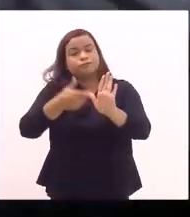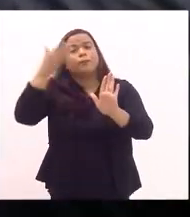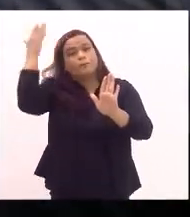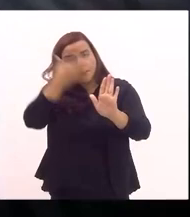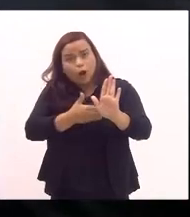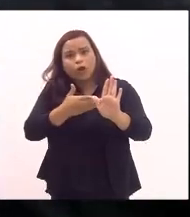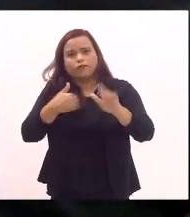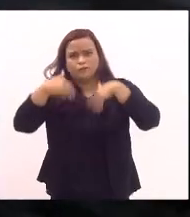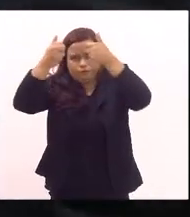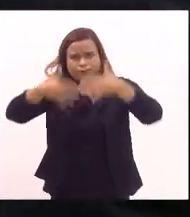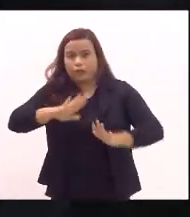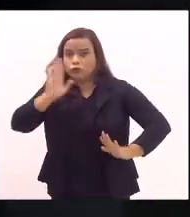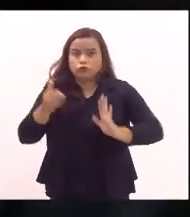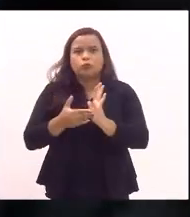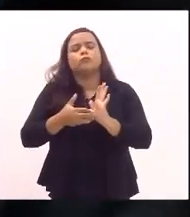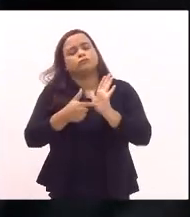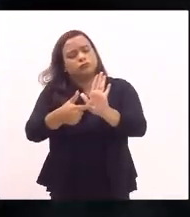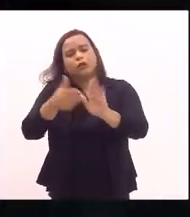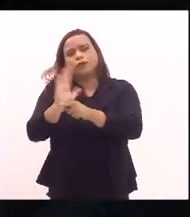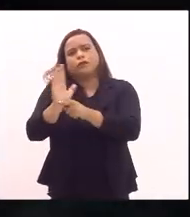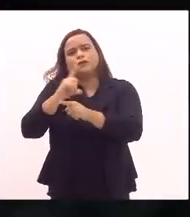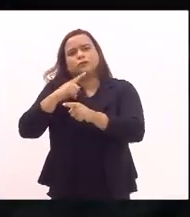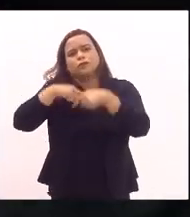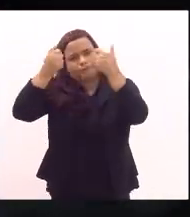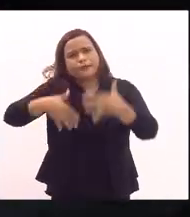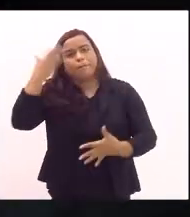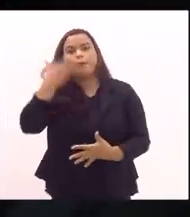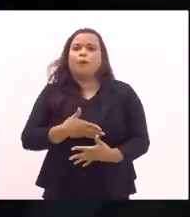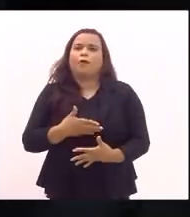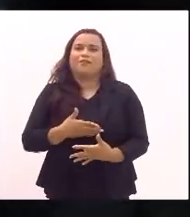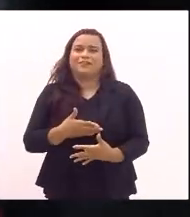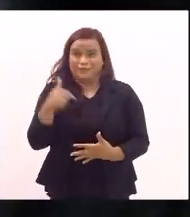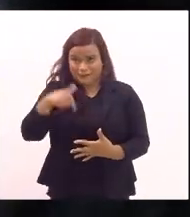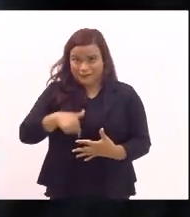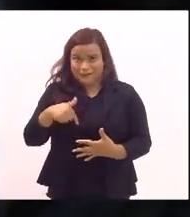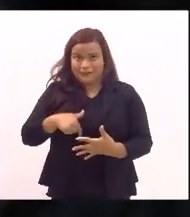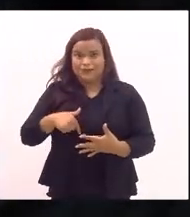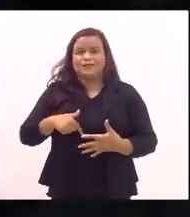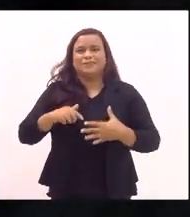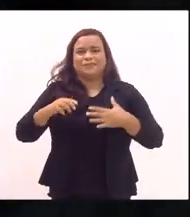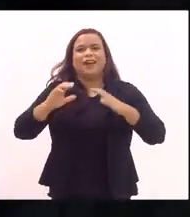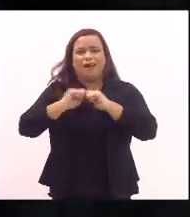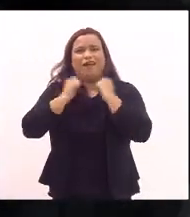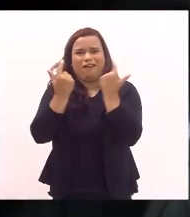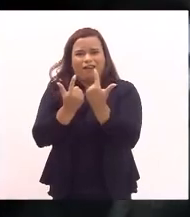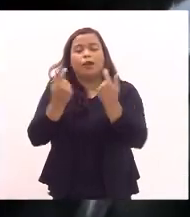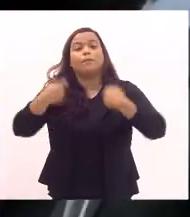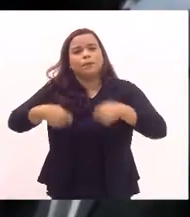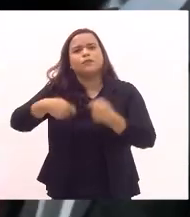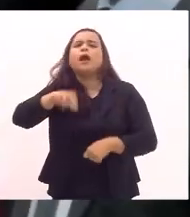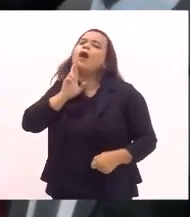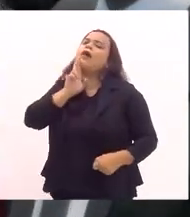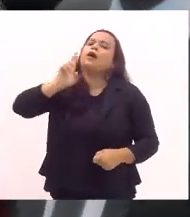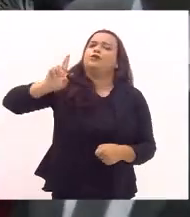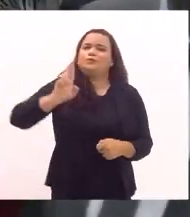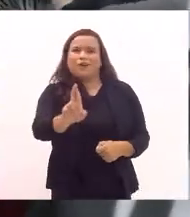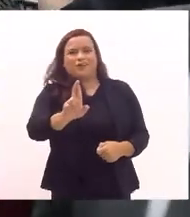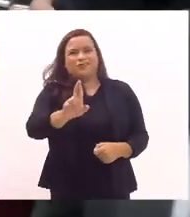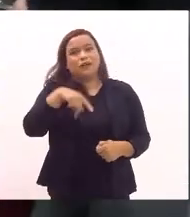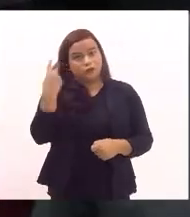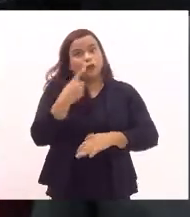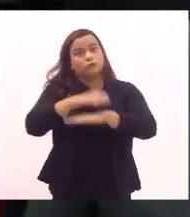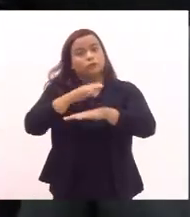tudo que aqui estão relatando Então a nossa casa pode E deve dar uma resposta EA resposta